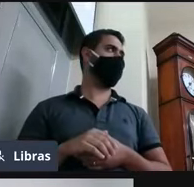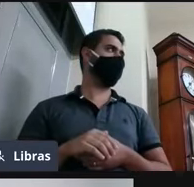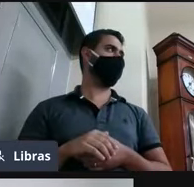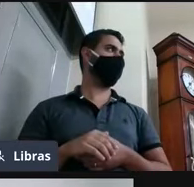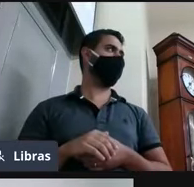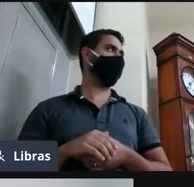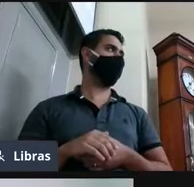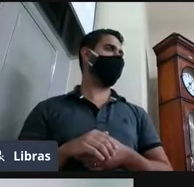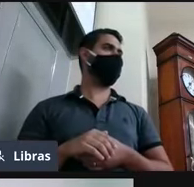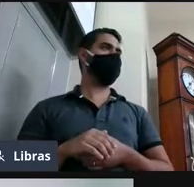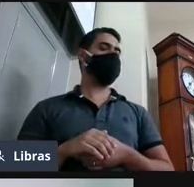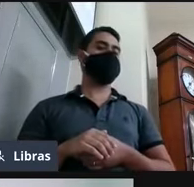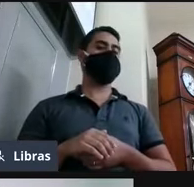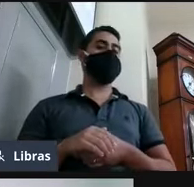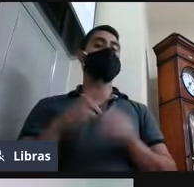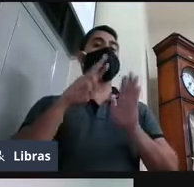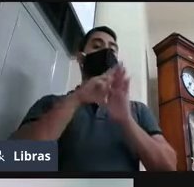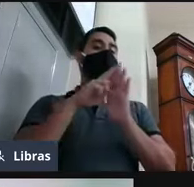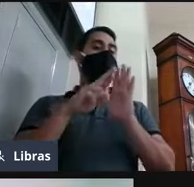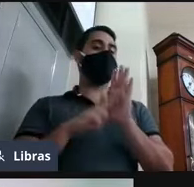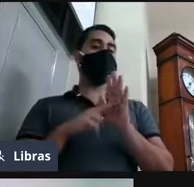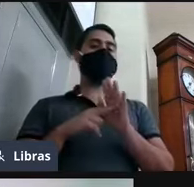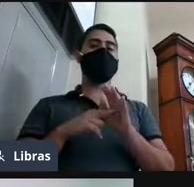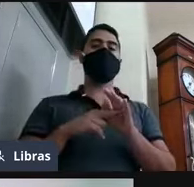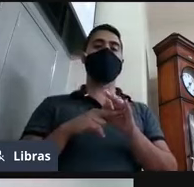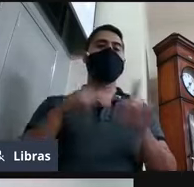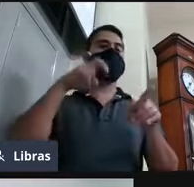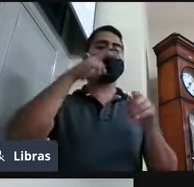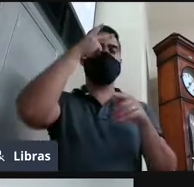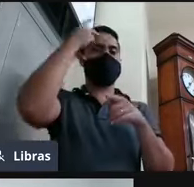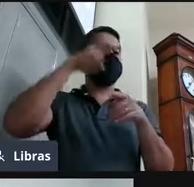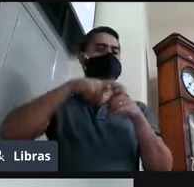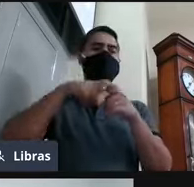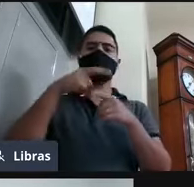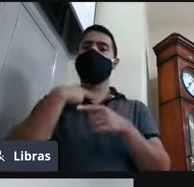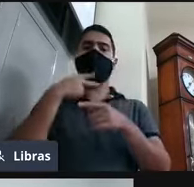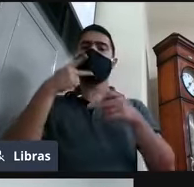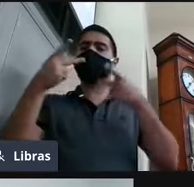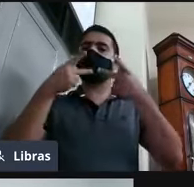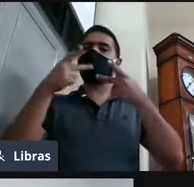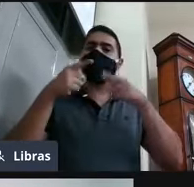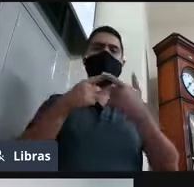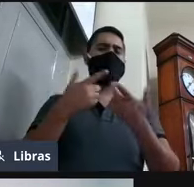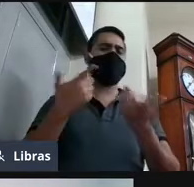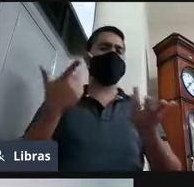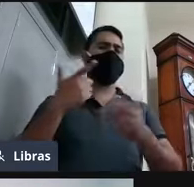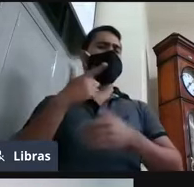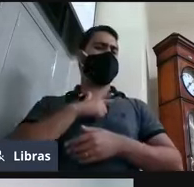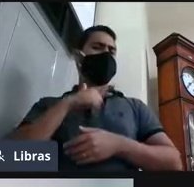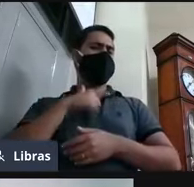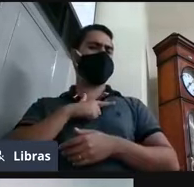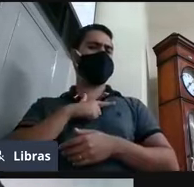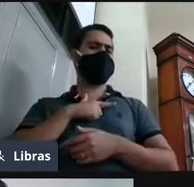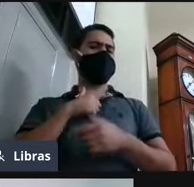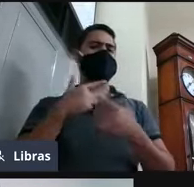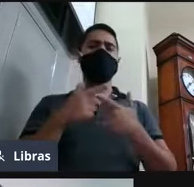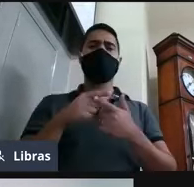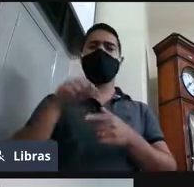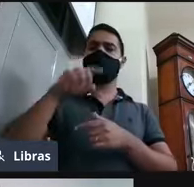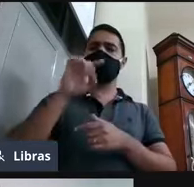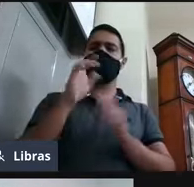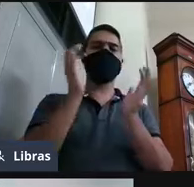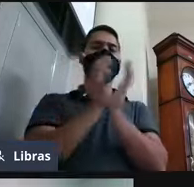o regimento, a assistência não pode se manifestar. Até porque é muito feio da parte de vocês, afinal de contas, aqui só tem a